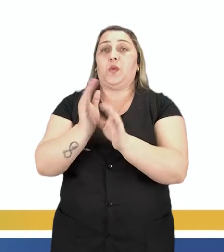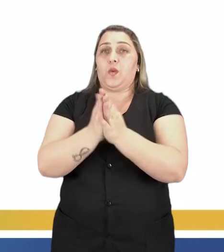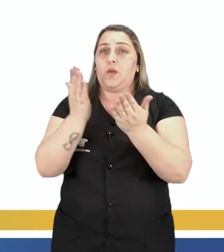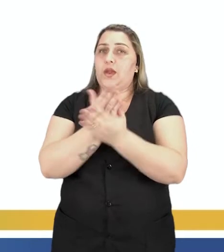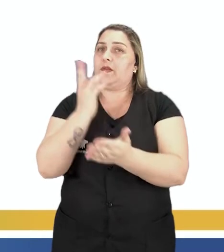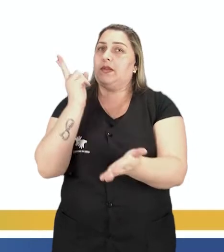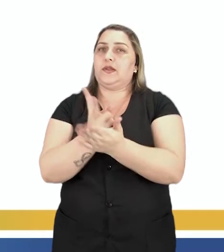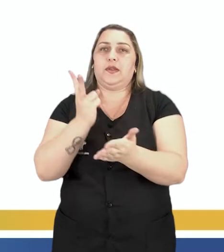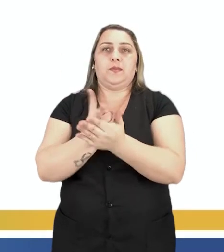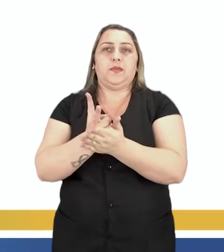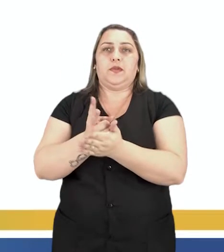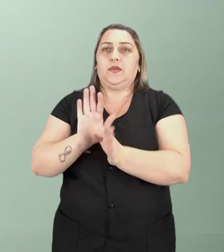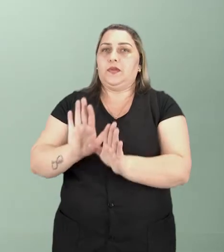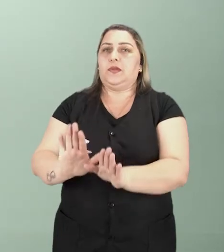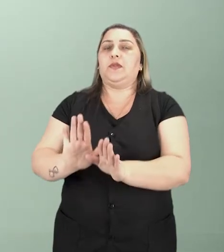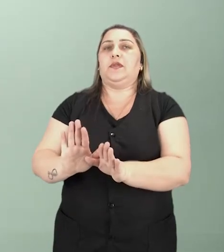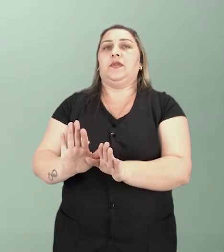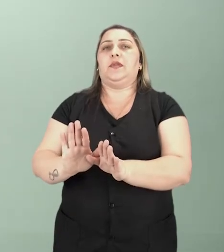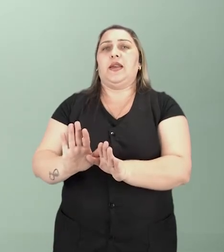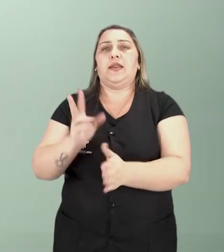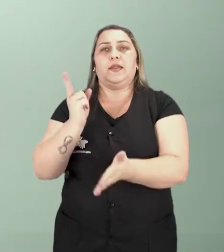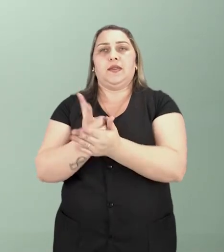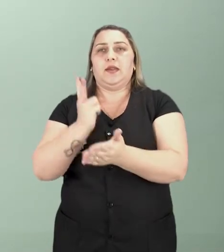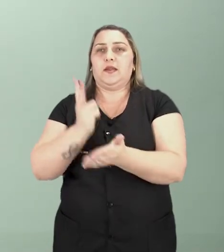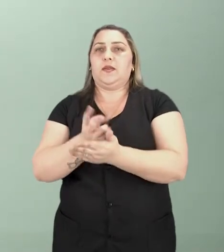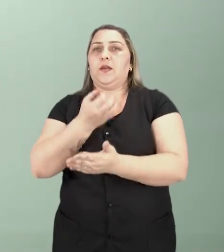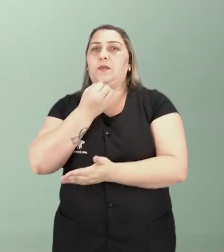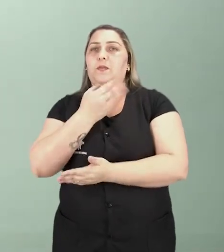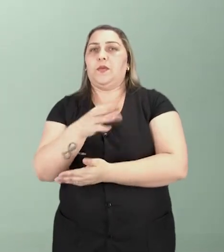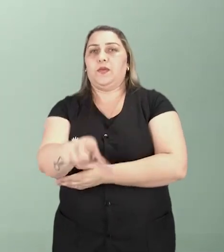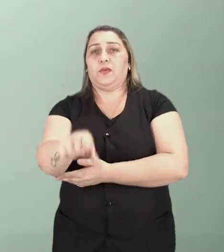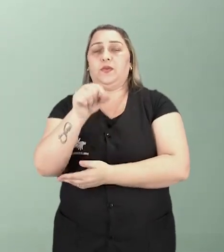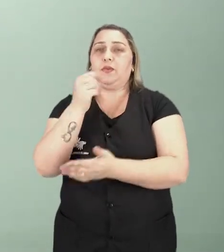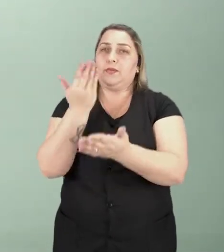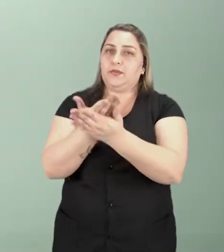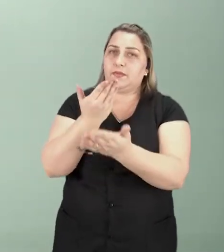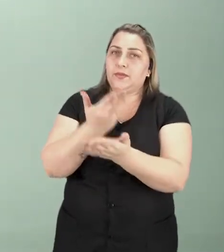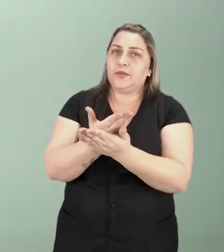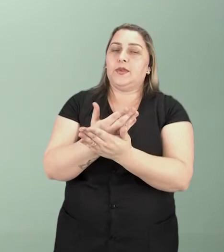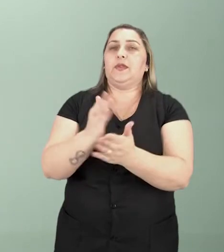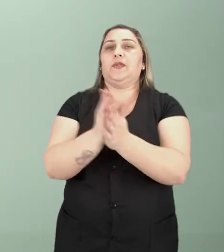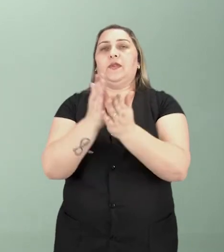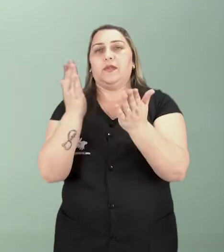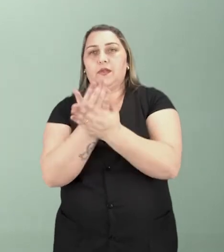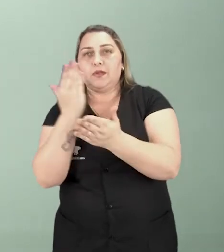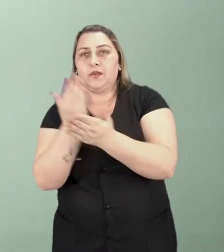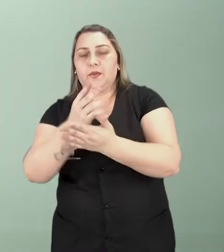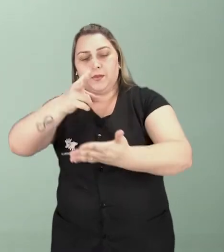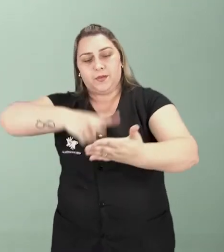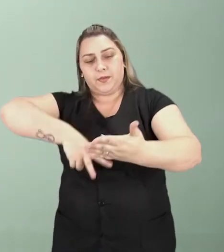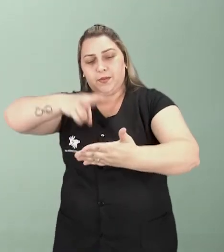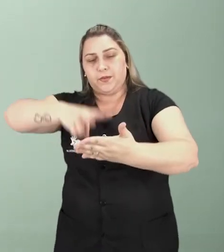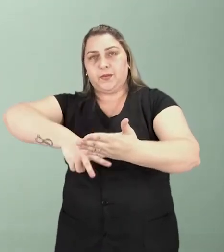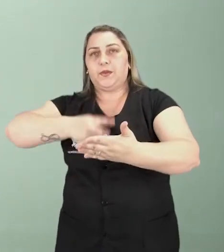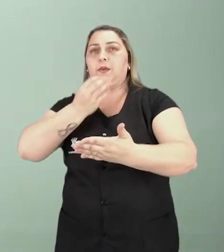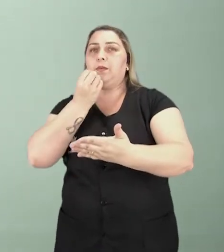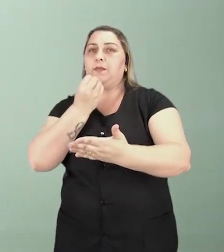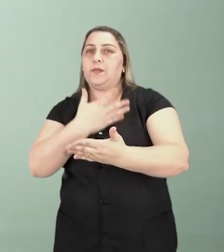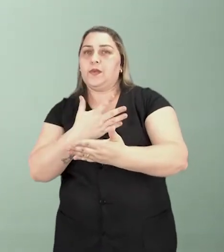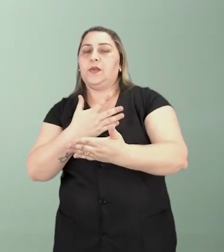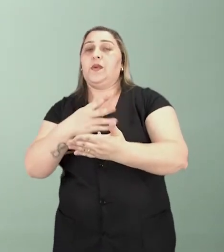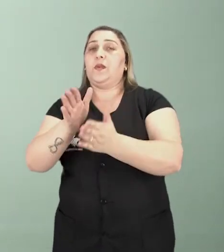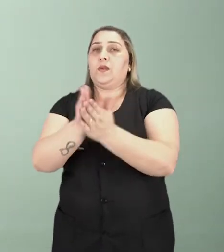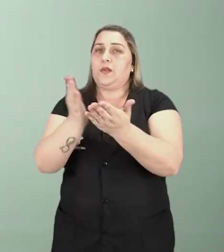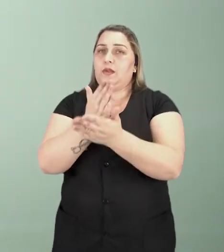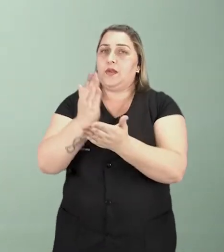gente, é sempre uma boa opção, tá? Seja um livro para estudar, seja um livro para uma leitura prazerosa, o livro é